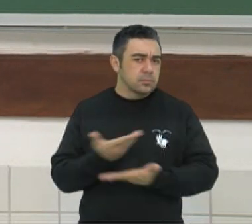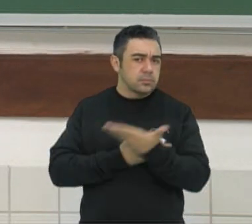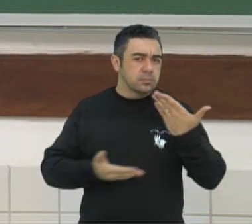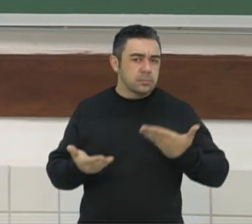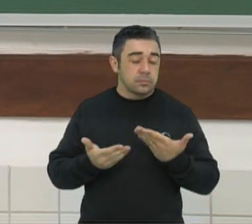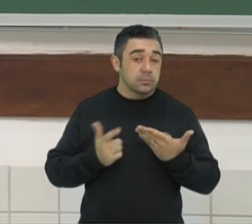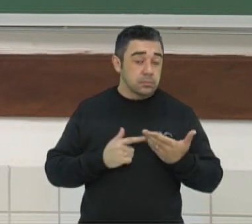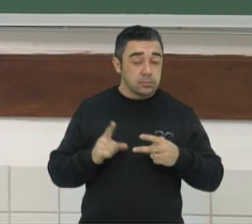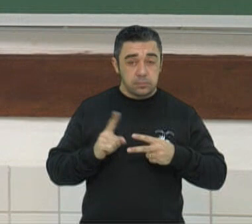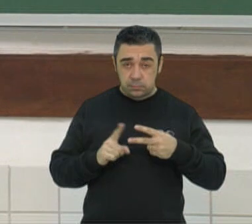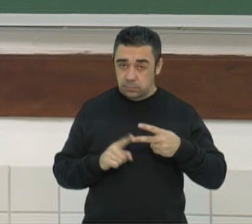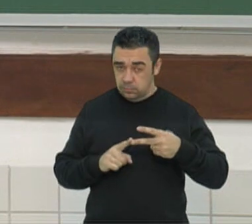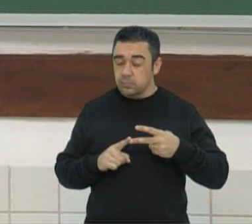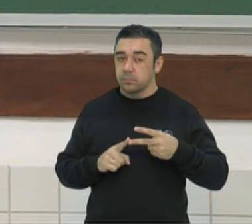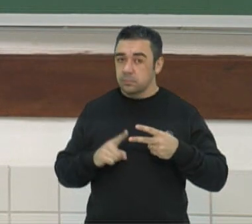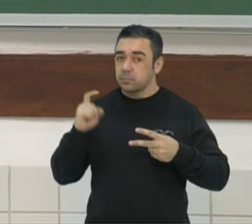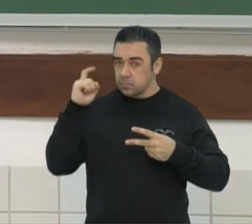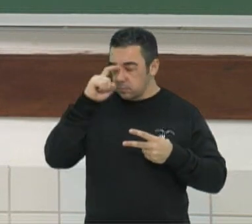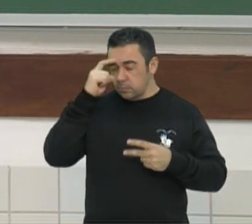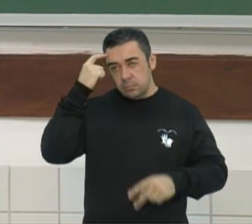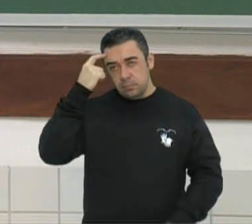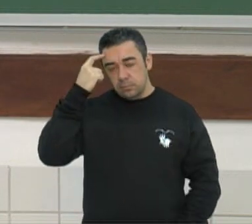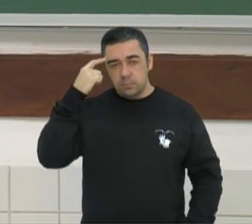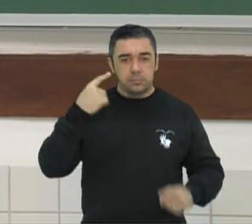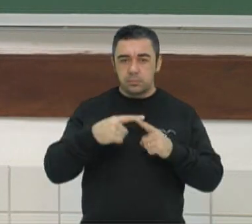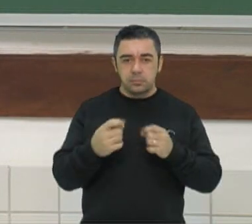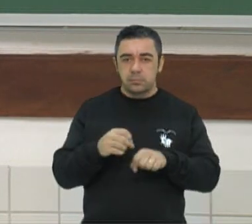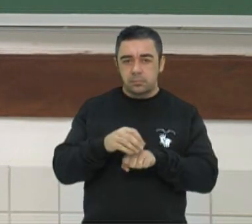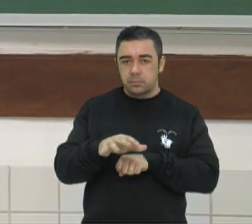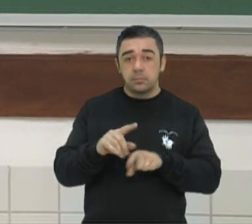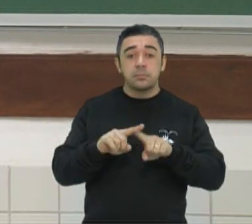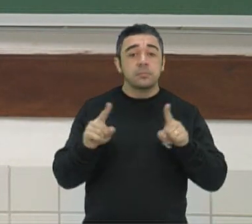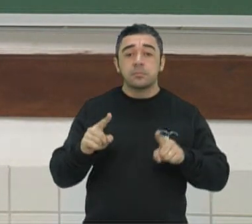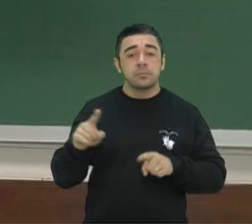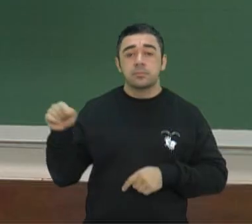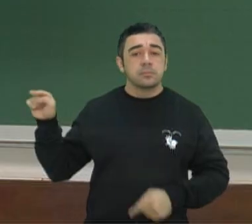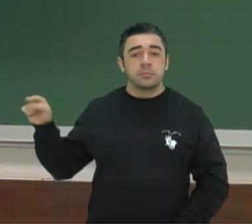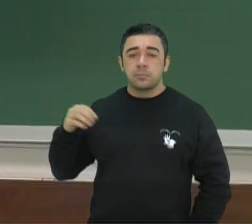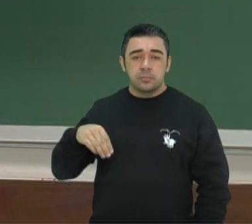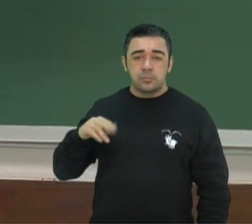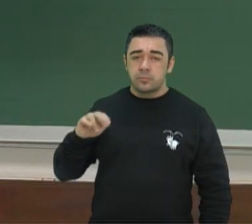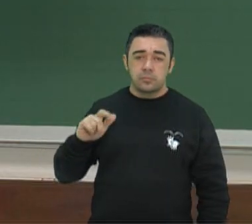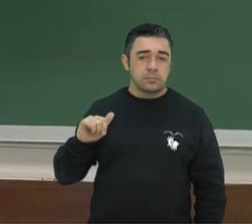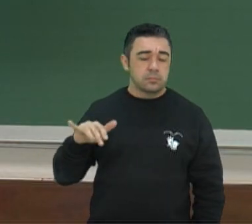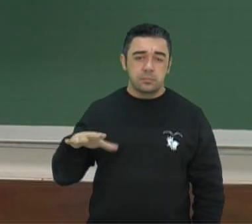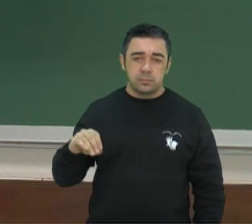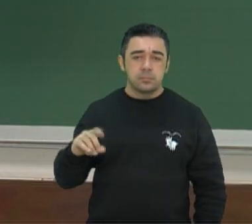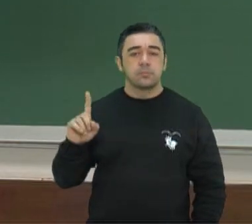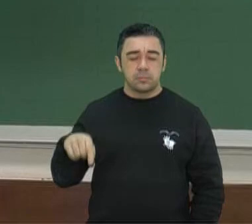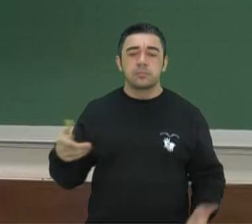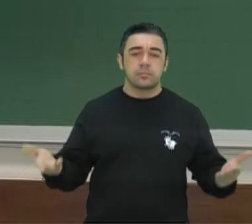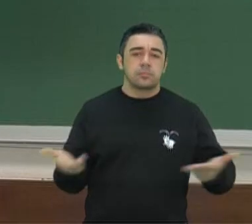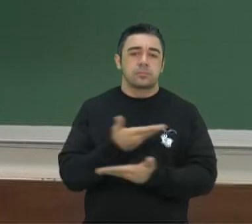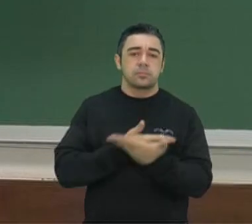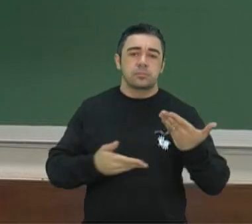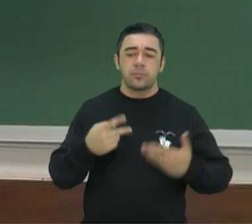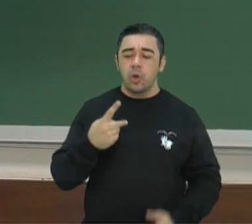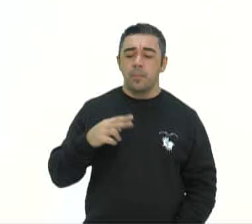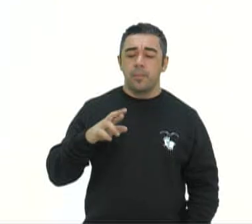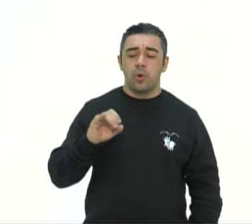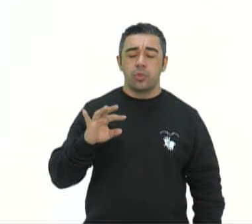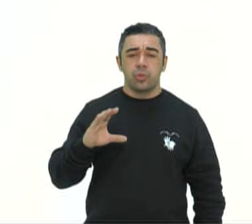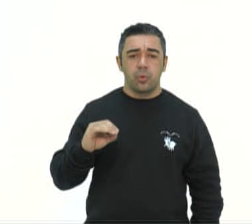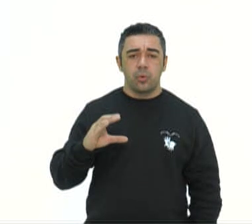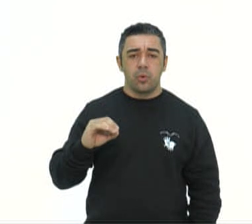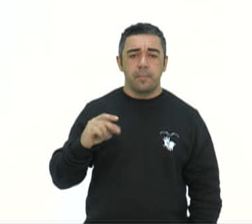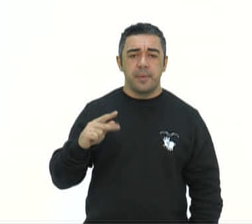duas alternativas para você, realmente ia ficar difícil, porque o exercício não te dá nenhuma dica, mas nem aparece mutualismo. Então, só sobrou protocooperação, até porque vários que